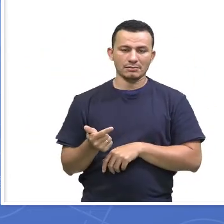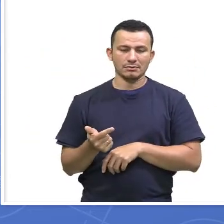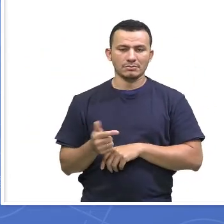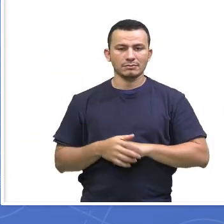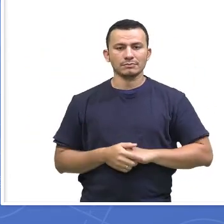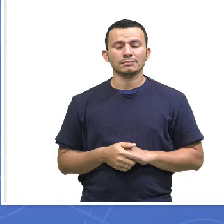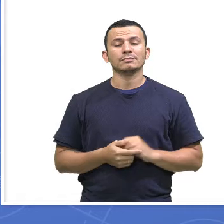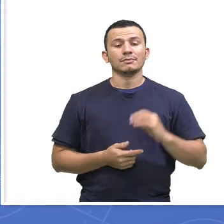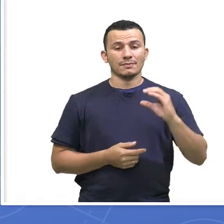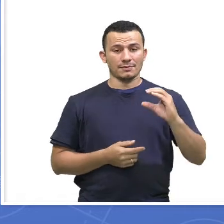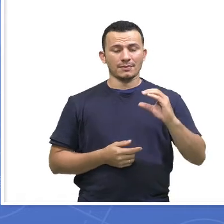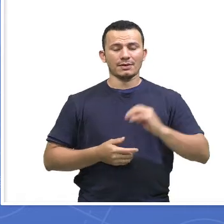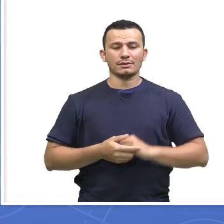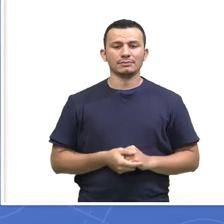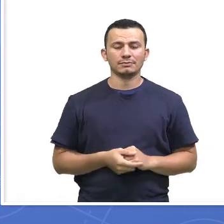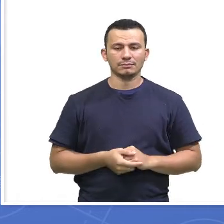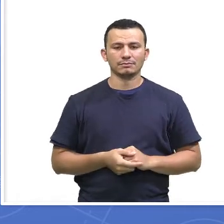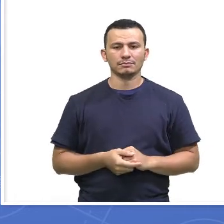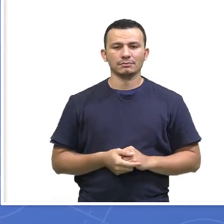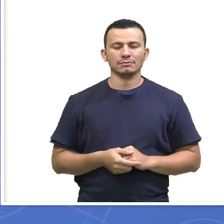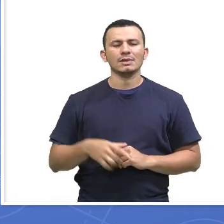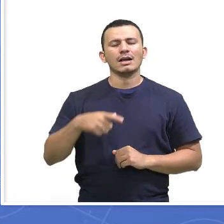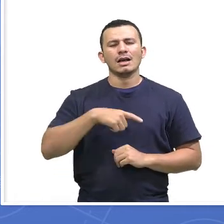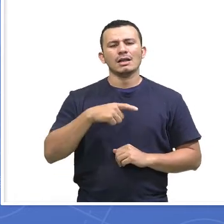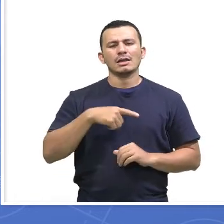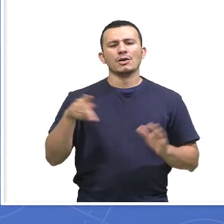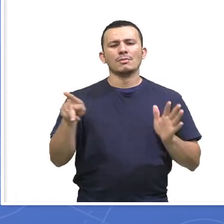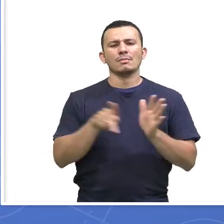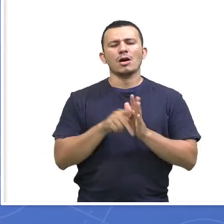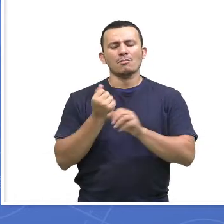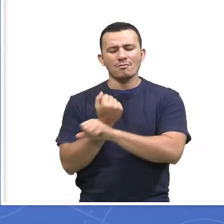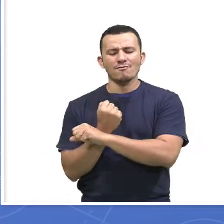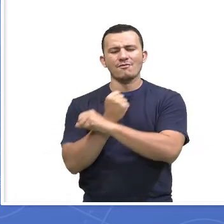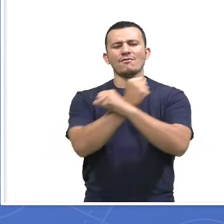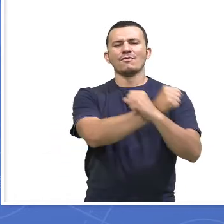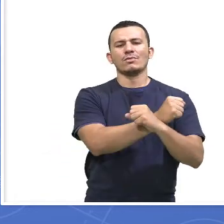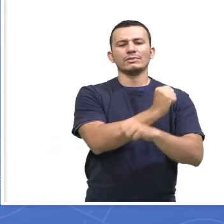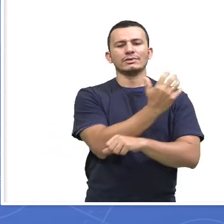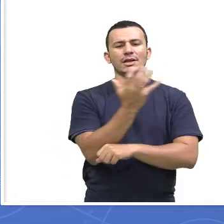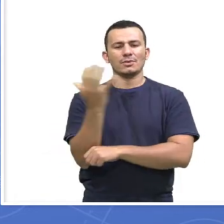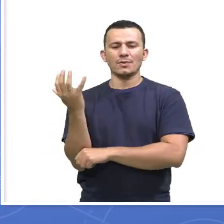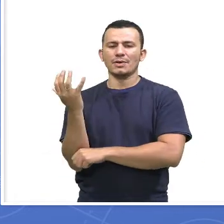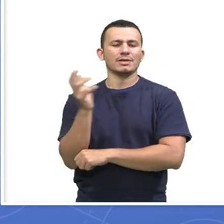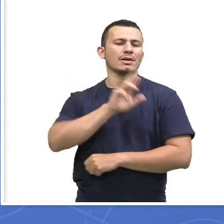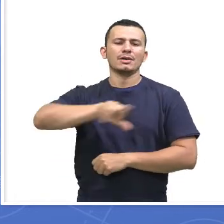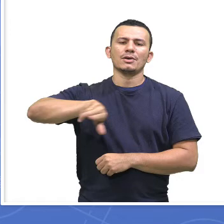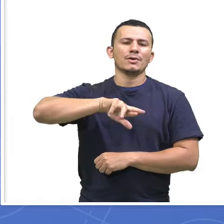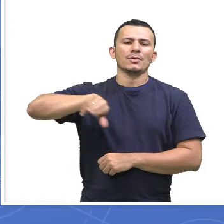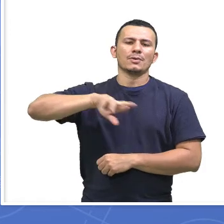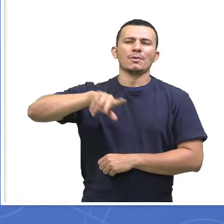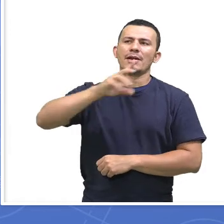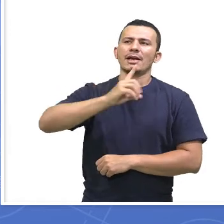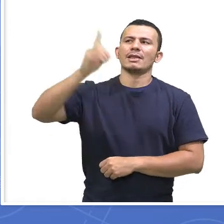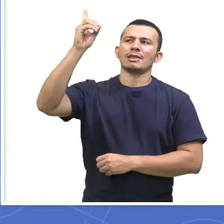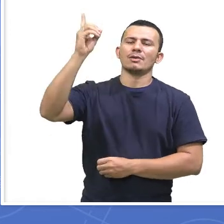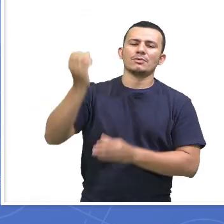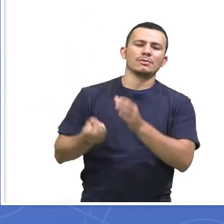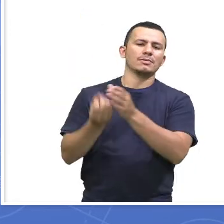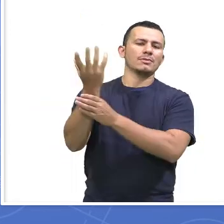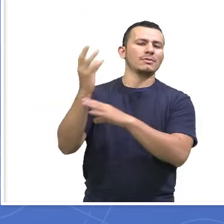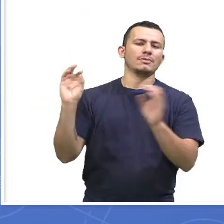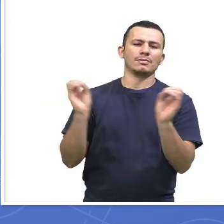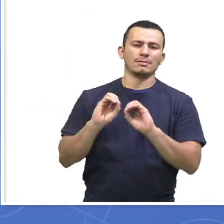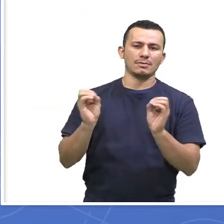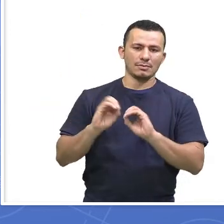Letra C. Regido pelas forças da natureza e não pela vontade de um Deus criador.